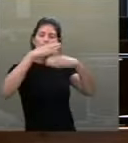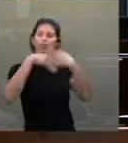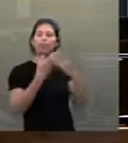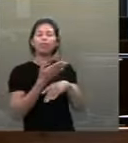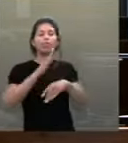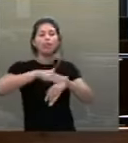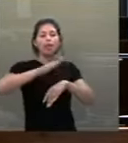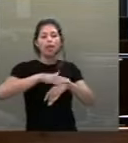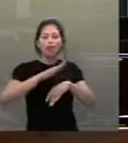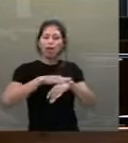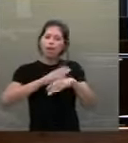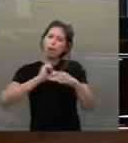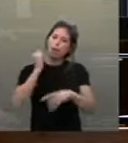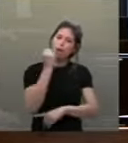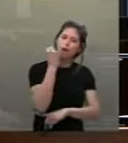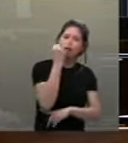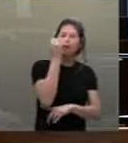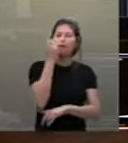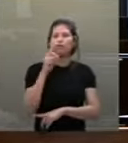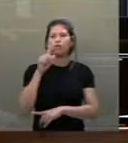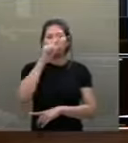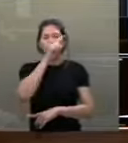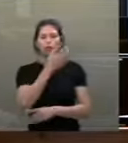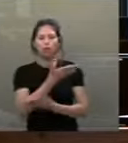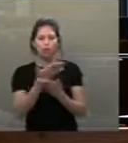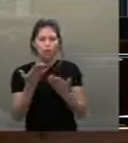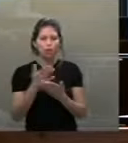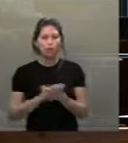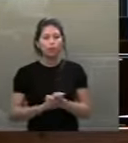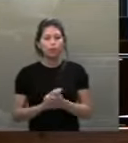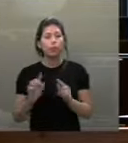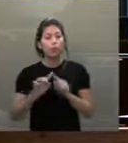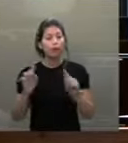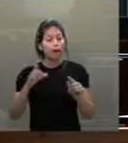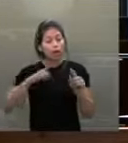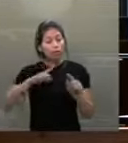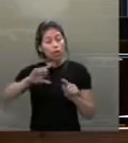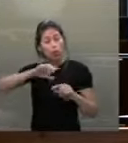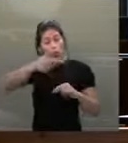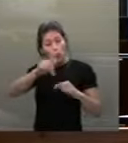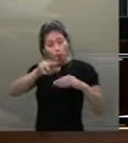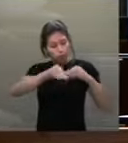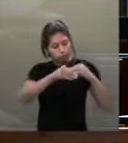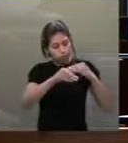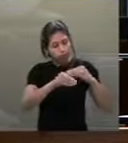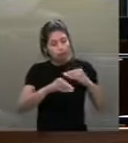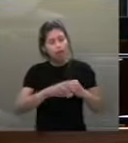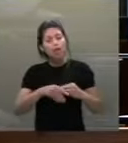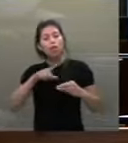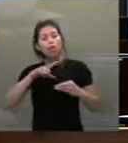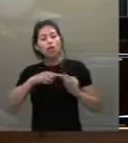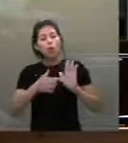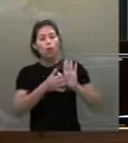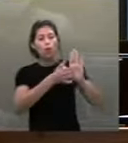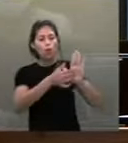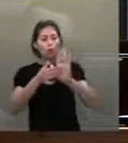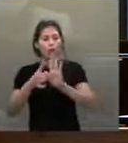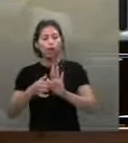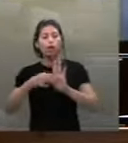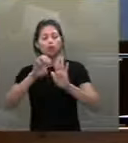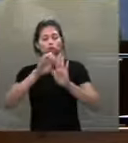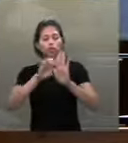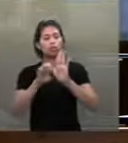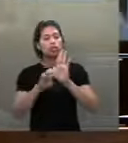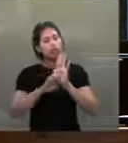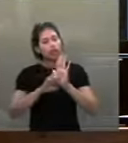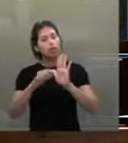tempo, agravando a inflação. Com relação às emendas, mostrando a nossa disposição